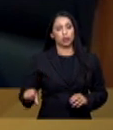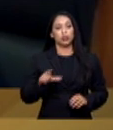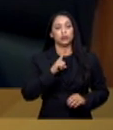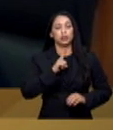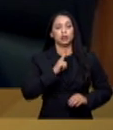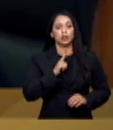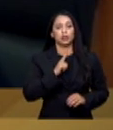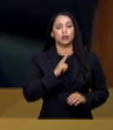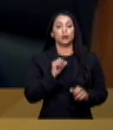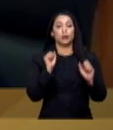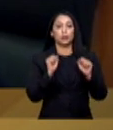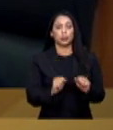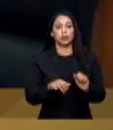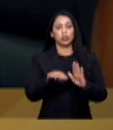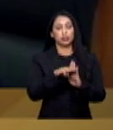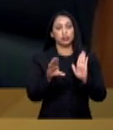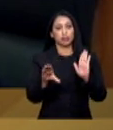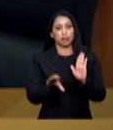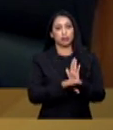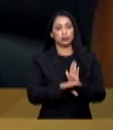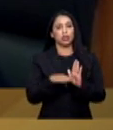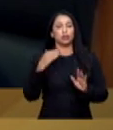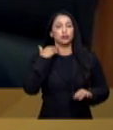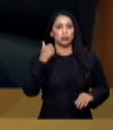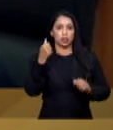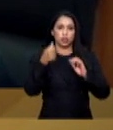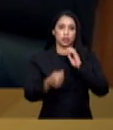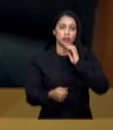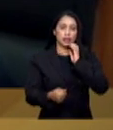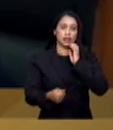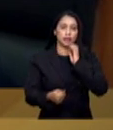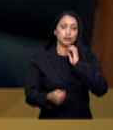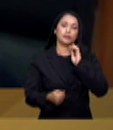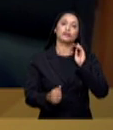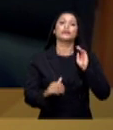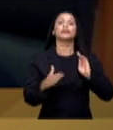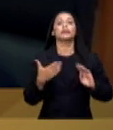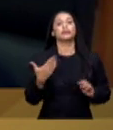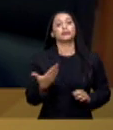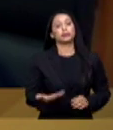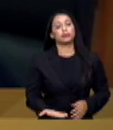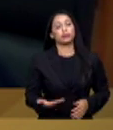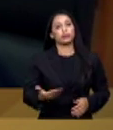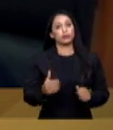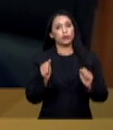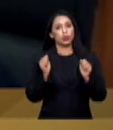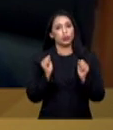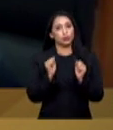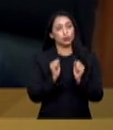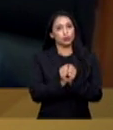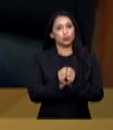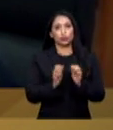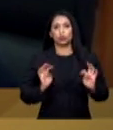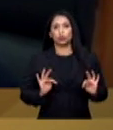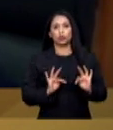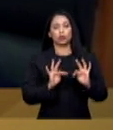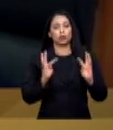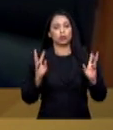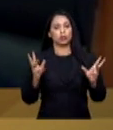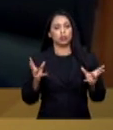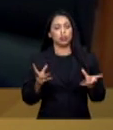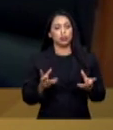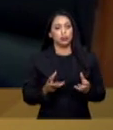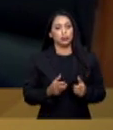geral de cautela do magistrado. Ou seja, senhor presidente, eu acompanho na íntegra